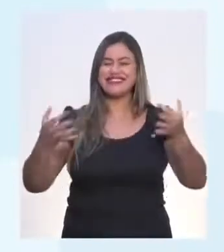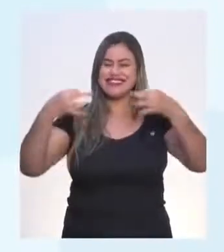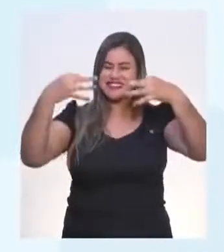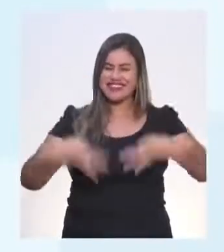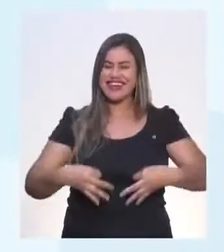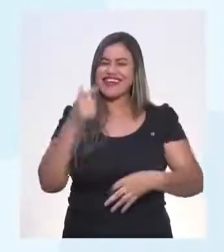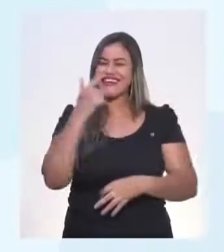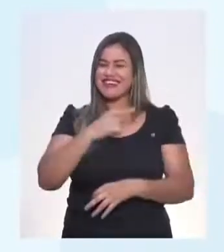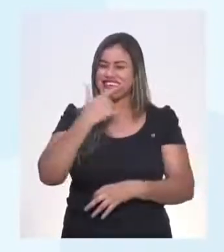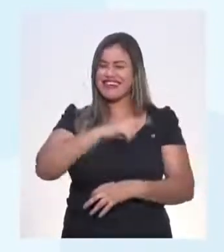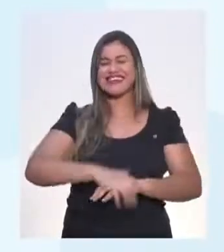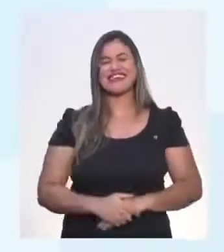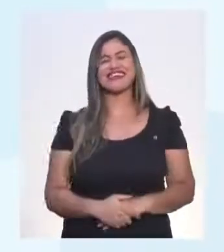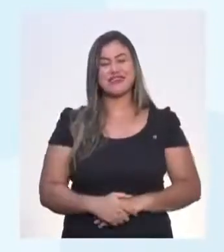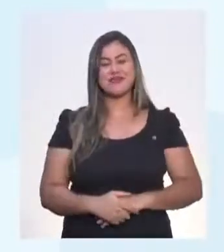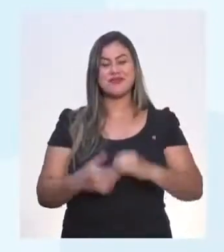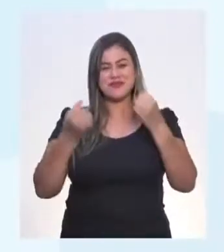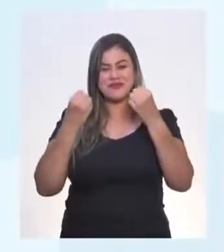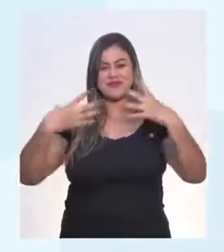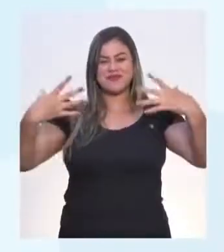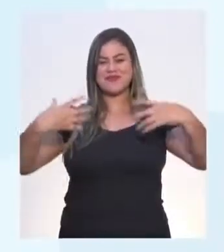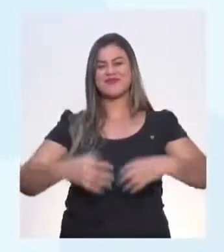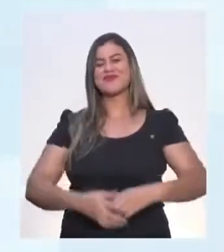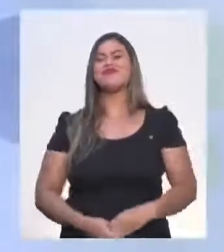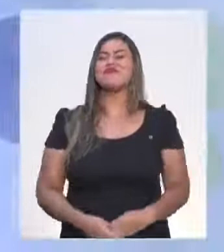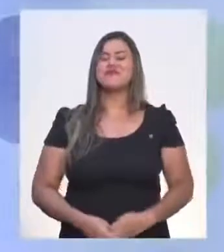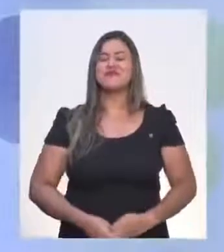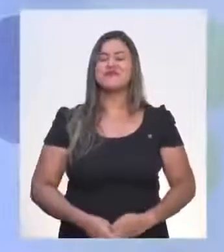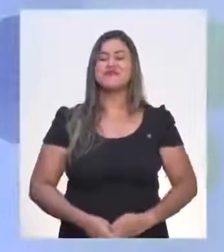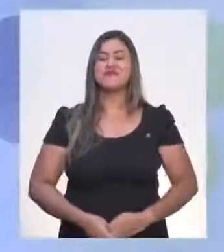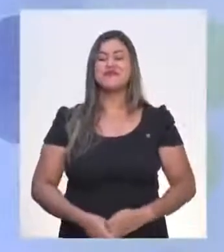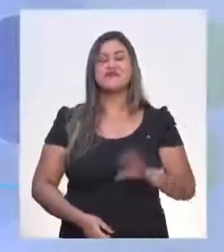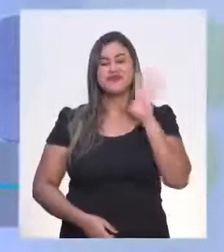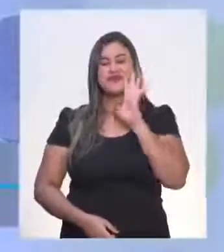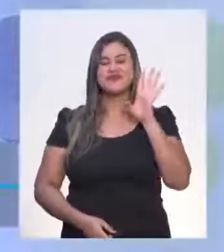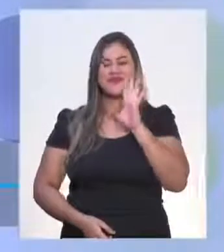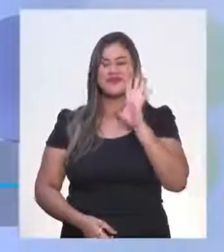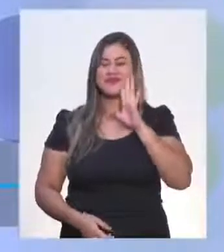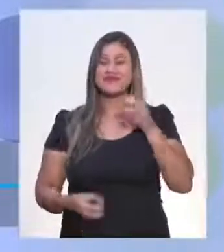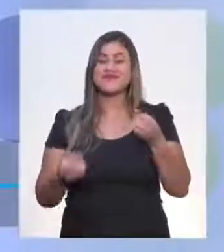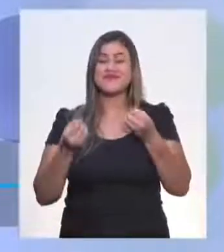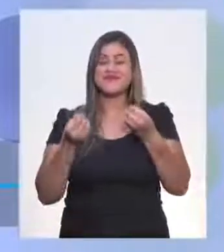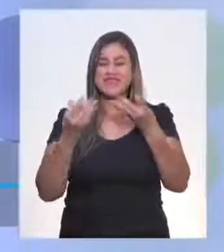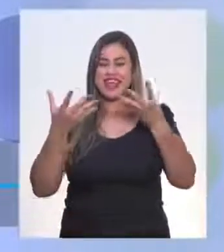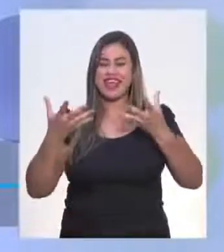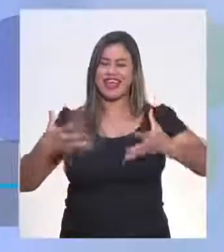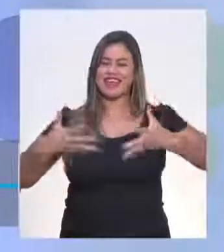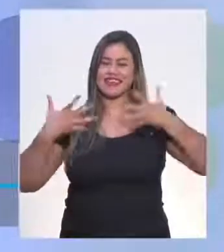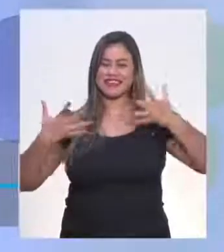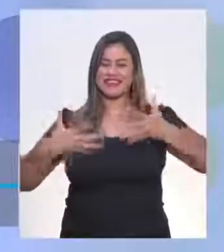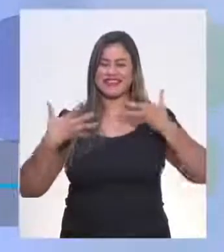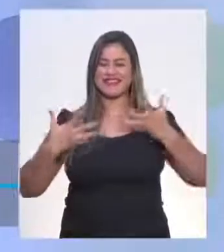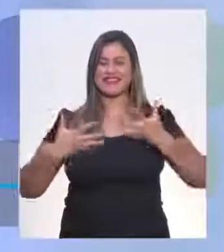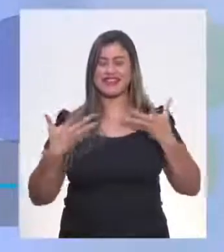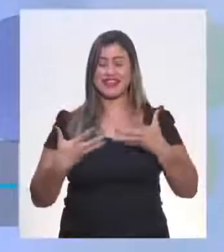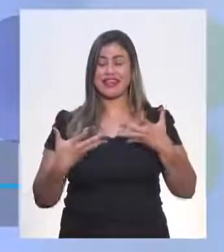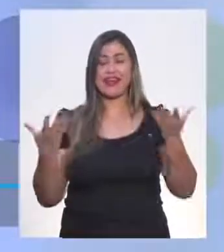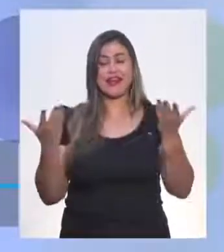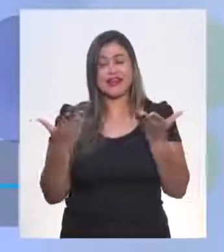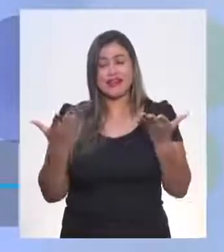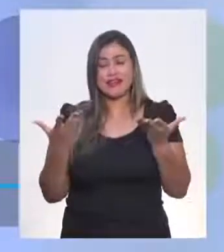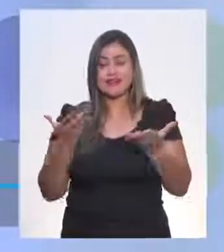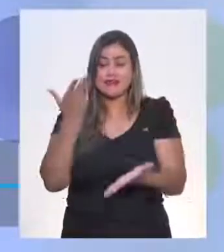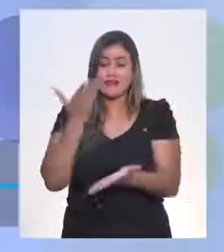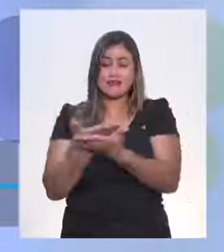afetou muito bom turma legal isso é só para gente sair de se contrair a na